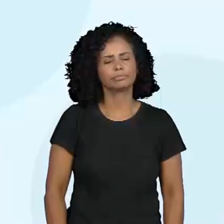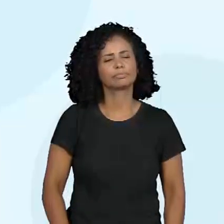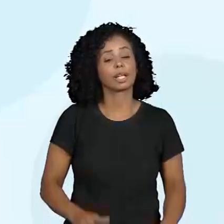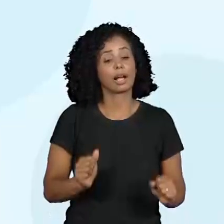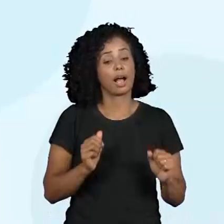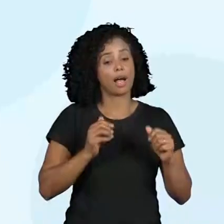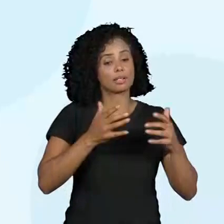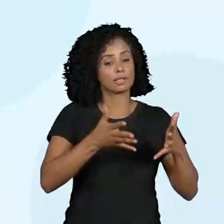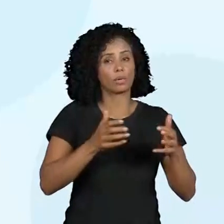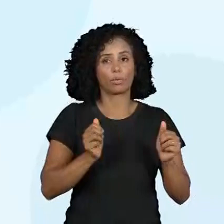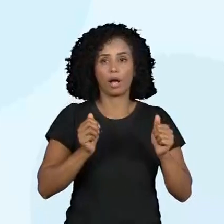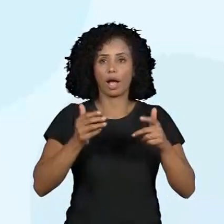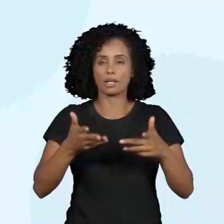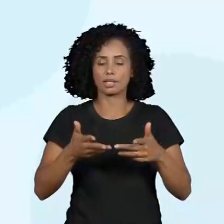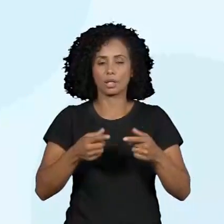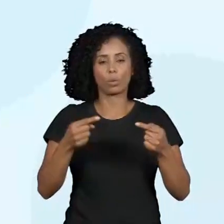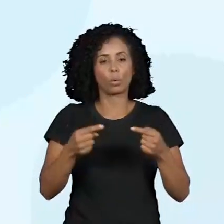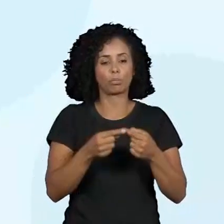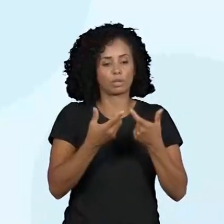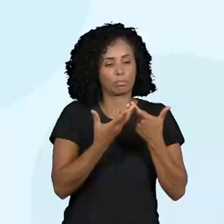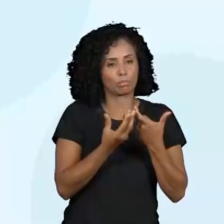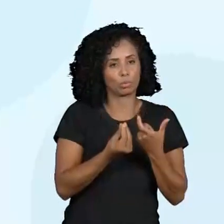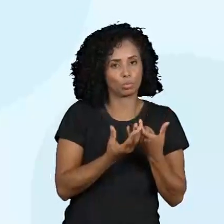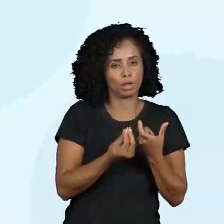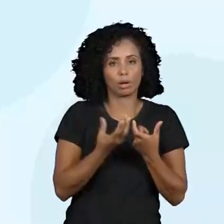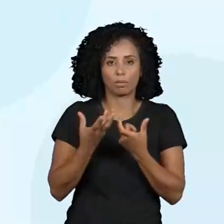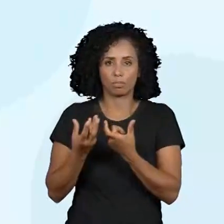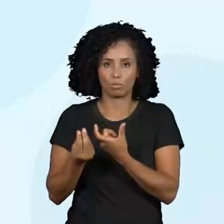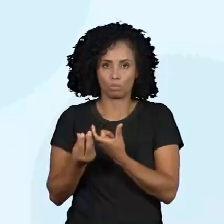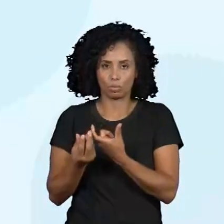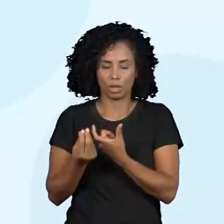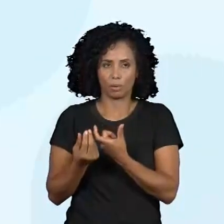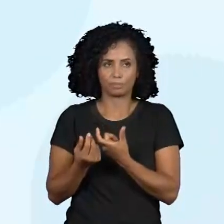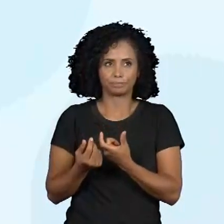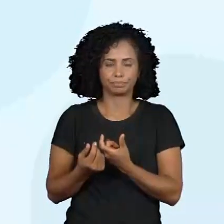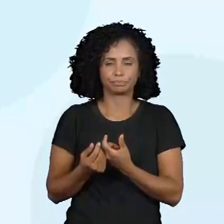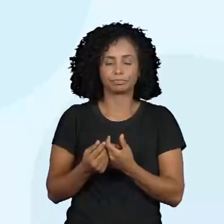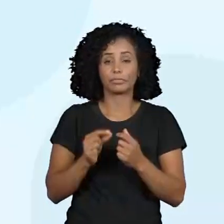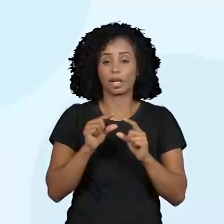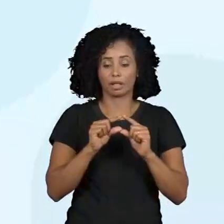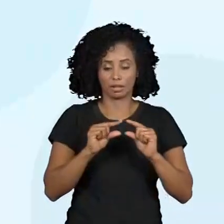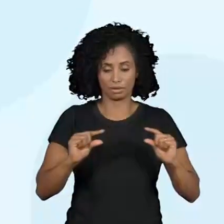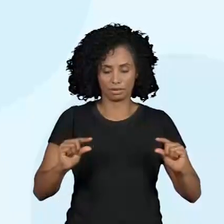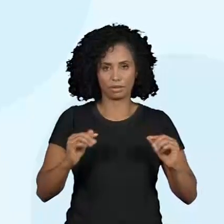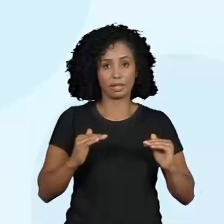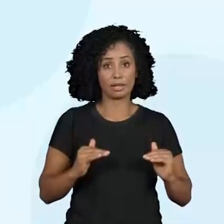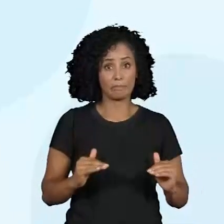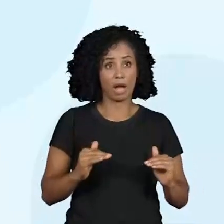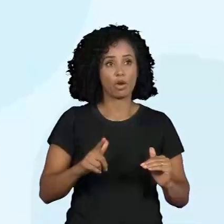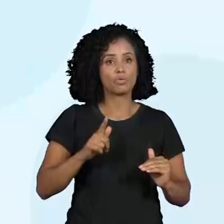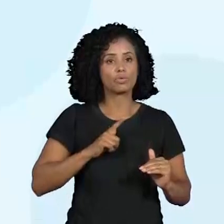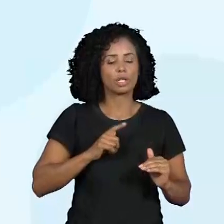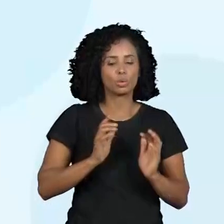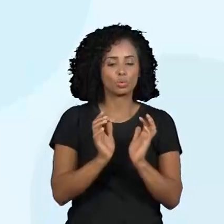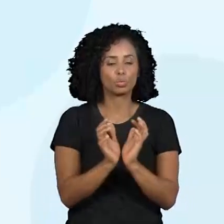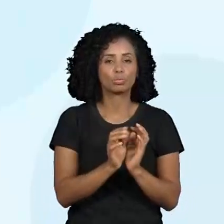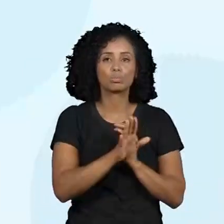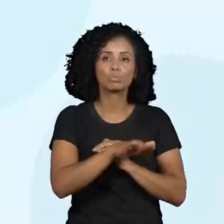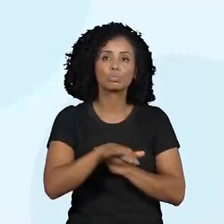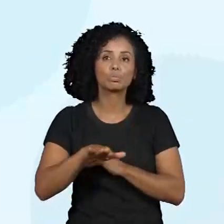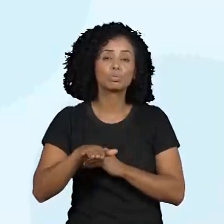é um desenho para quem baixo a galerinha do quinto ano é